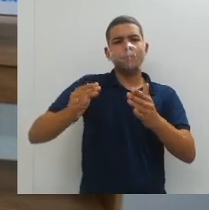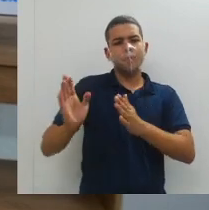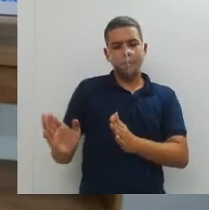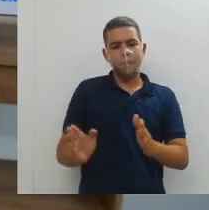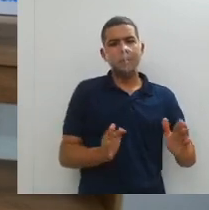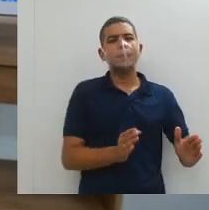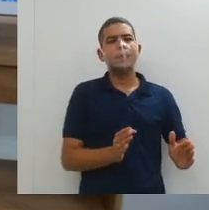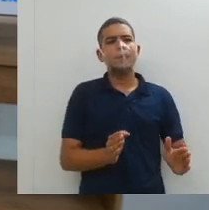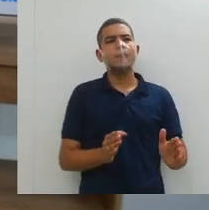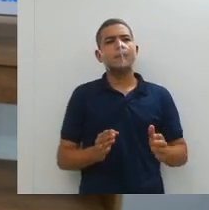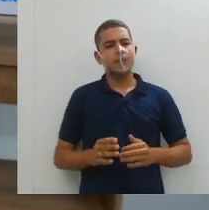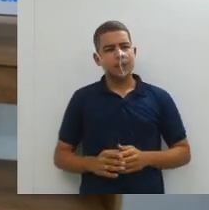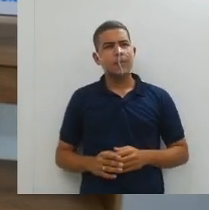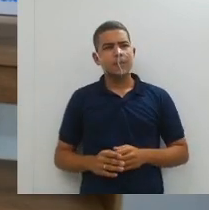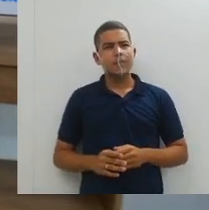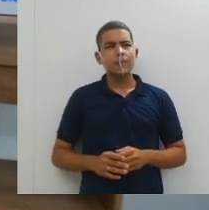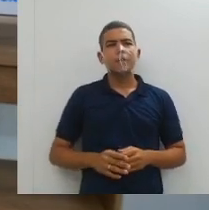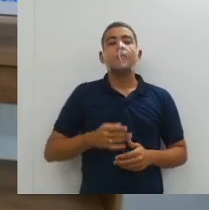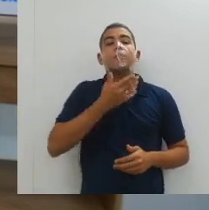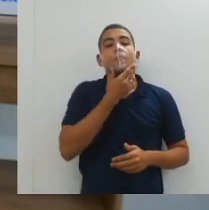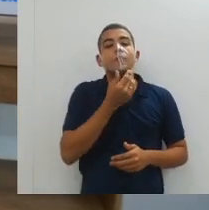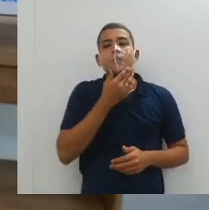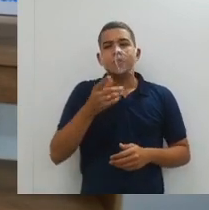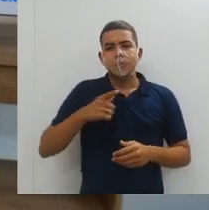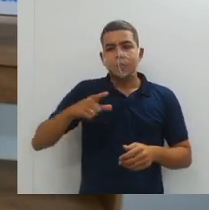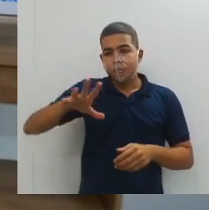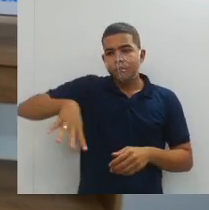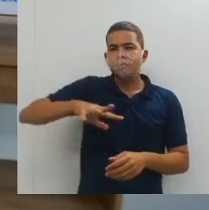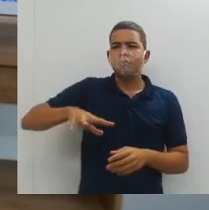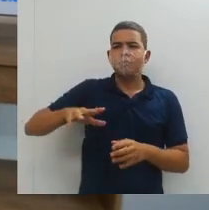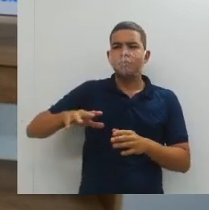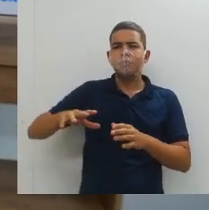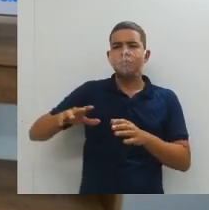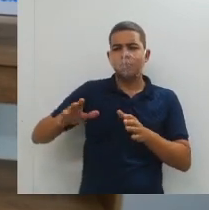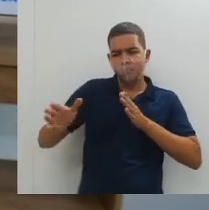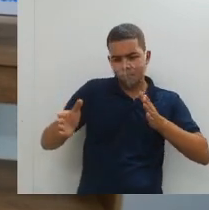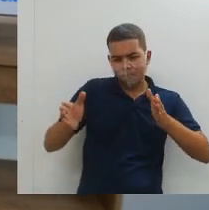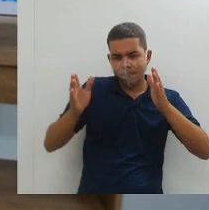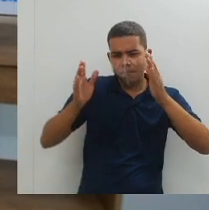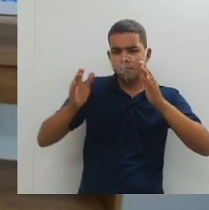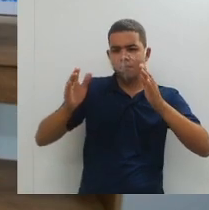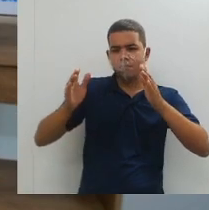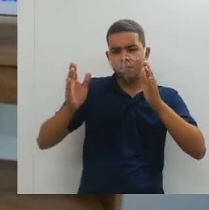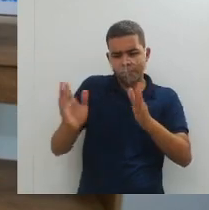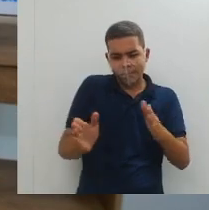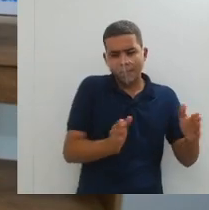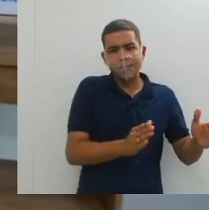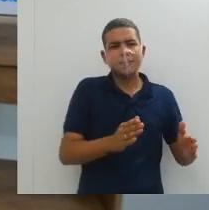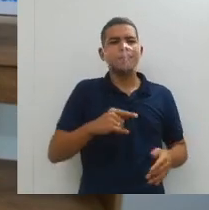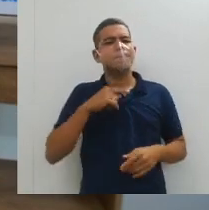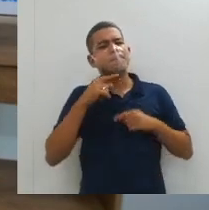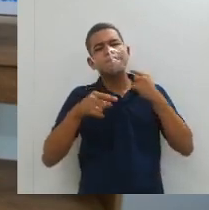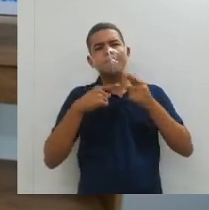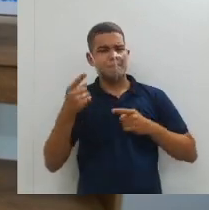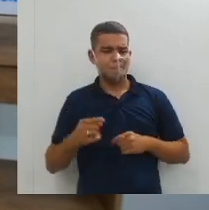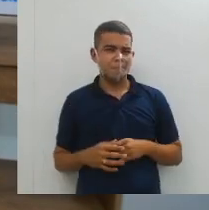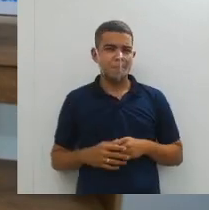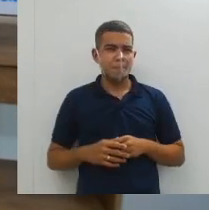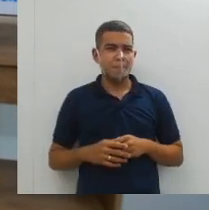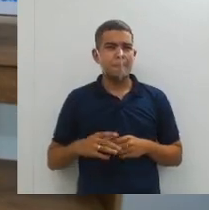para domesticar a natureza humana, por causa desses sentimentos, né, desses traços que eu acabei de